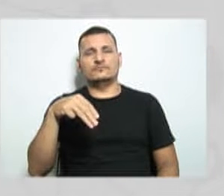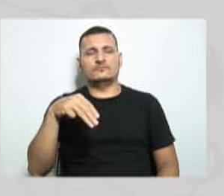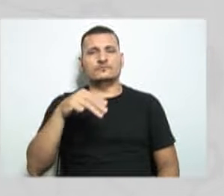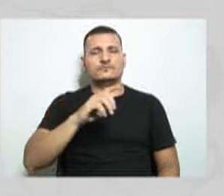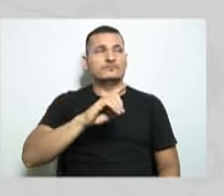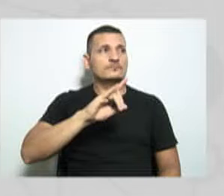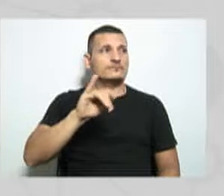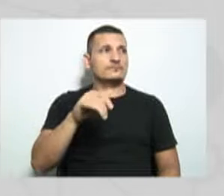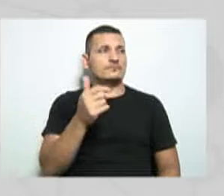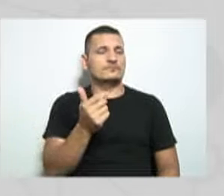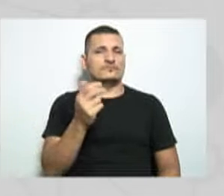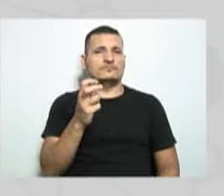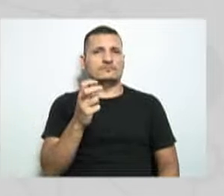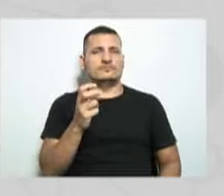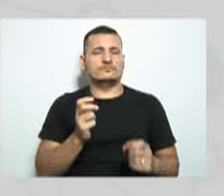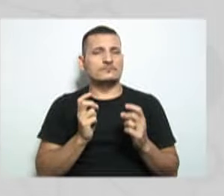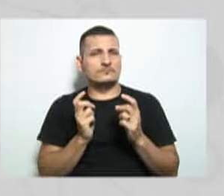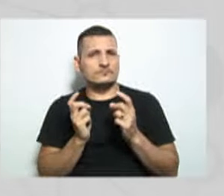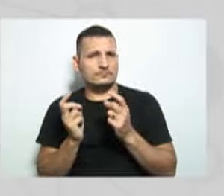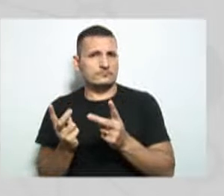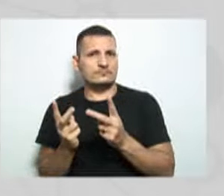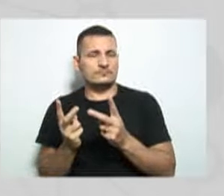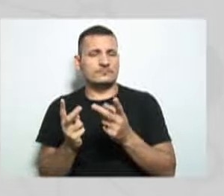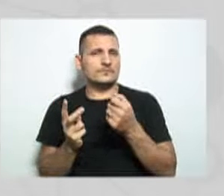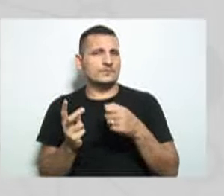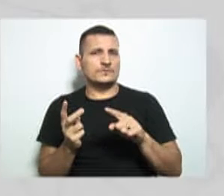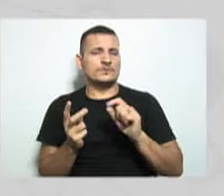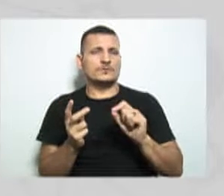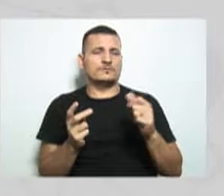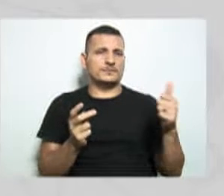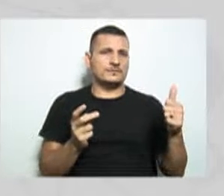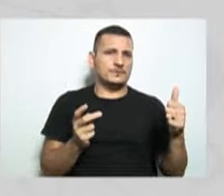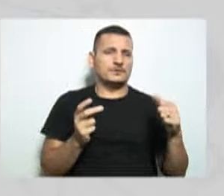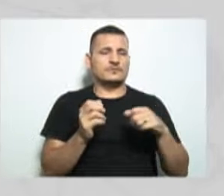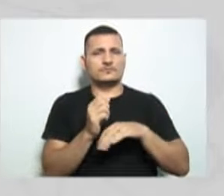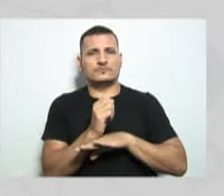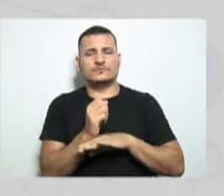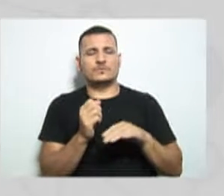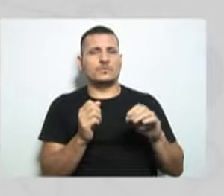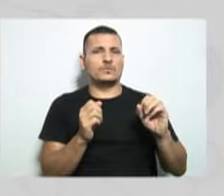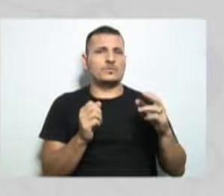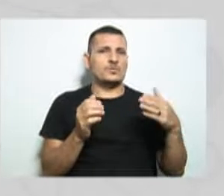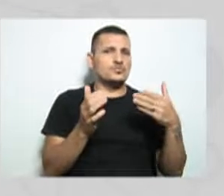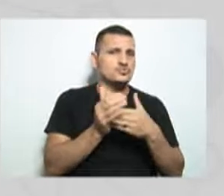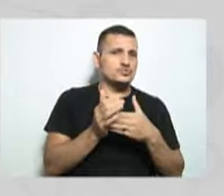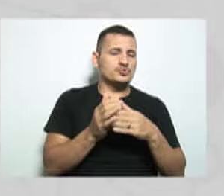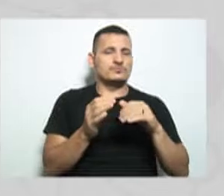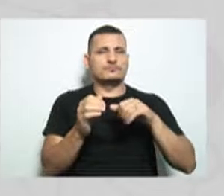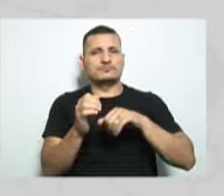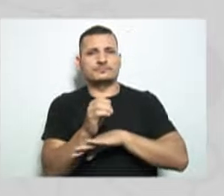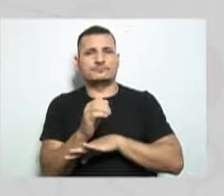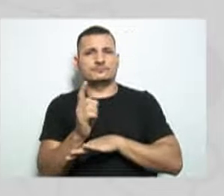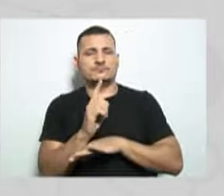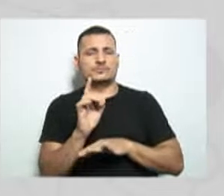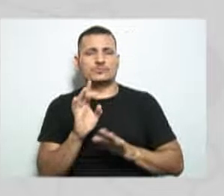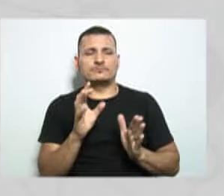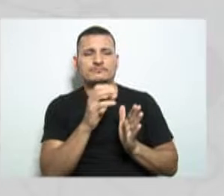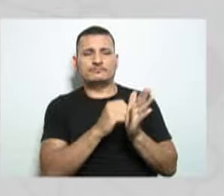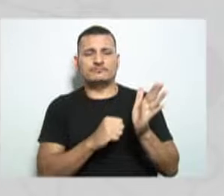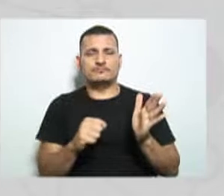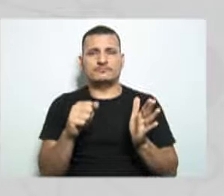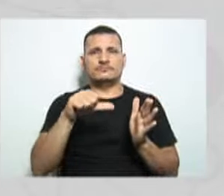dia 15, eu não preciso pegar o que entrou primeiro ou o que entrou por último. Eu simplesmente pego dos 100,